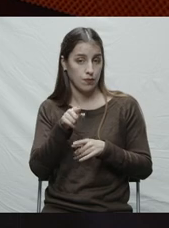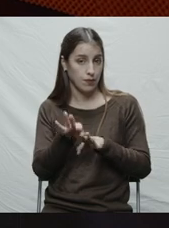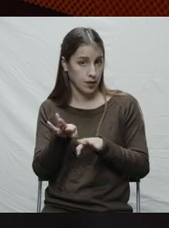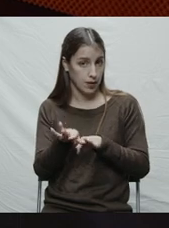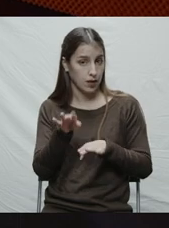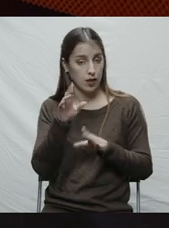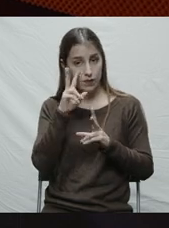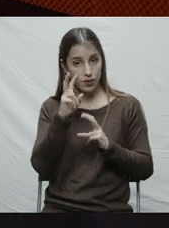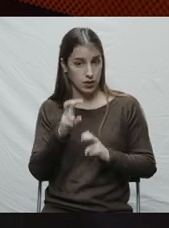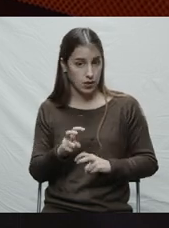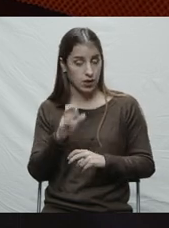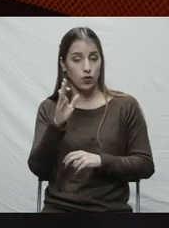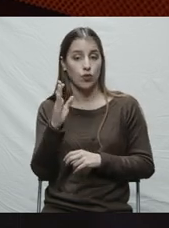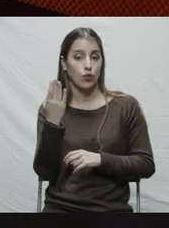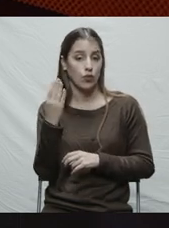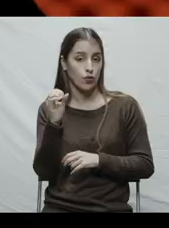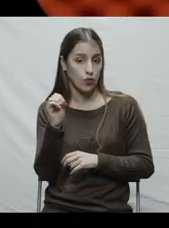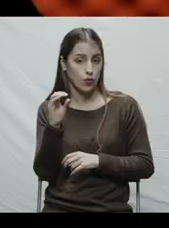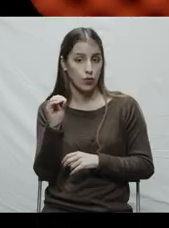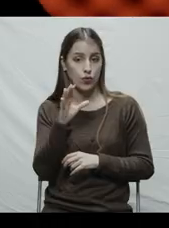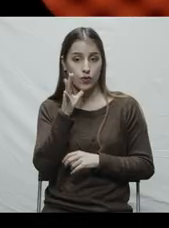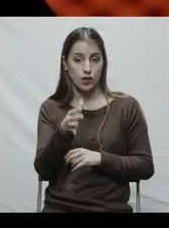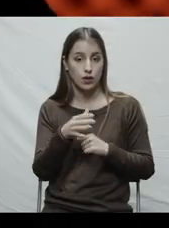prática de investigação que o refere, que ele depois